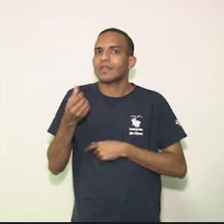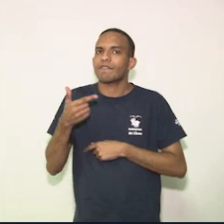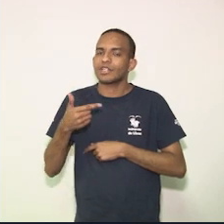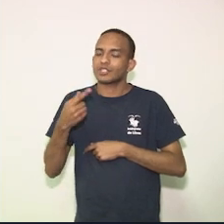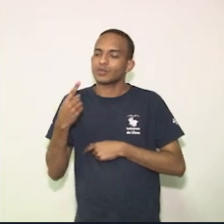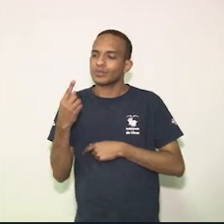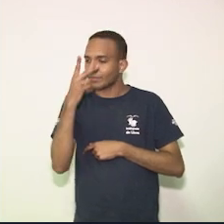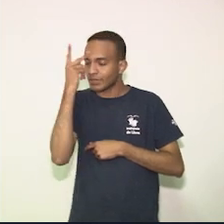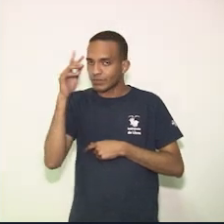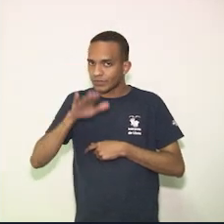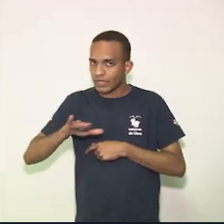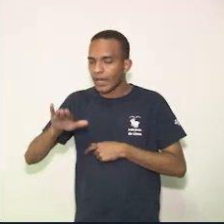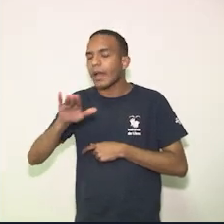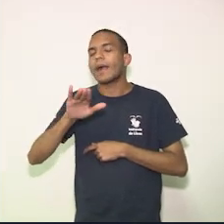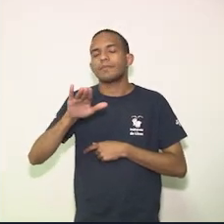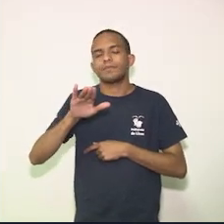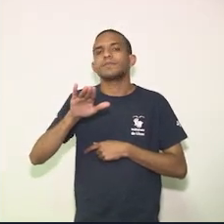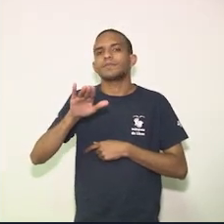8.621 pessoas